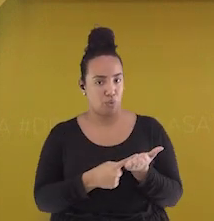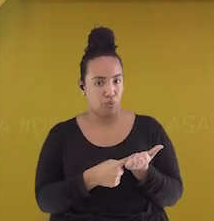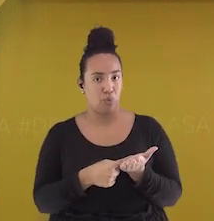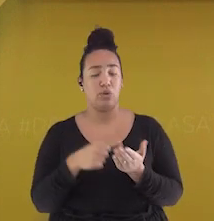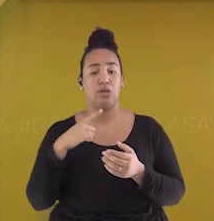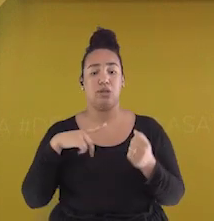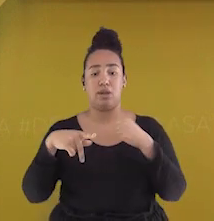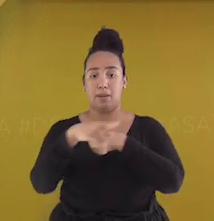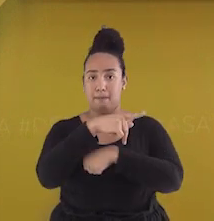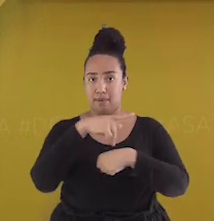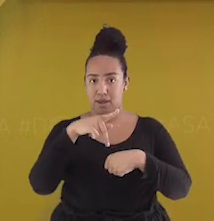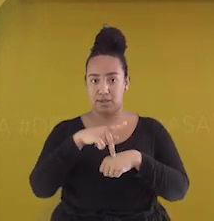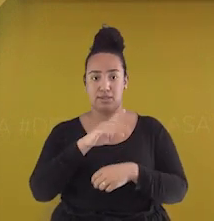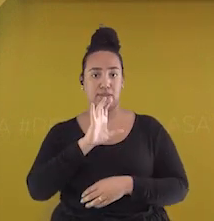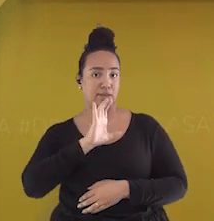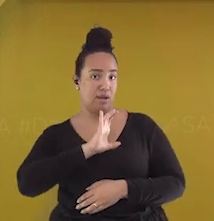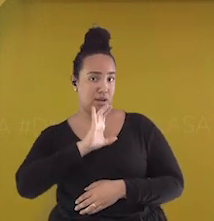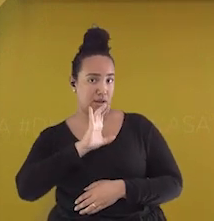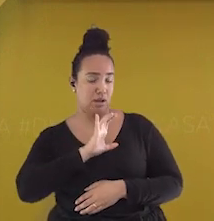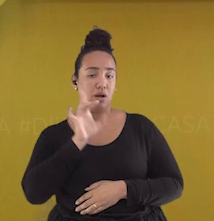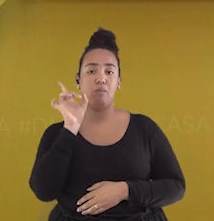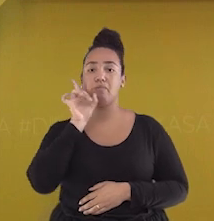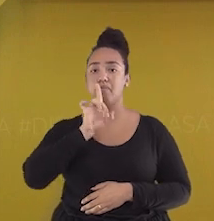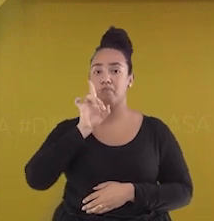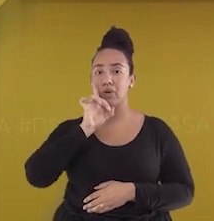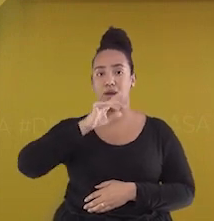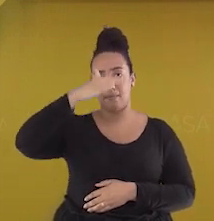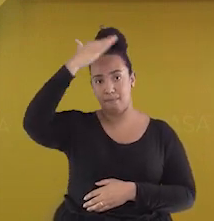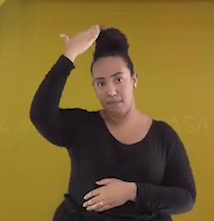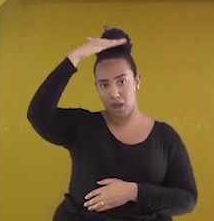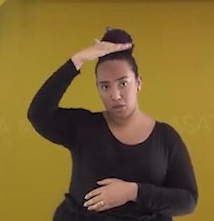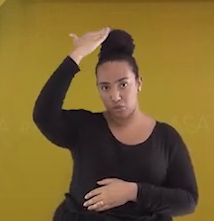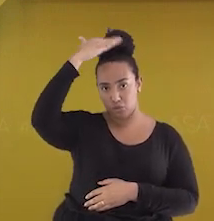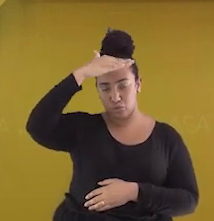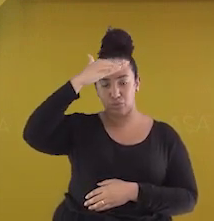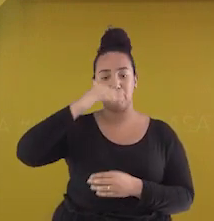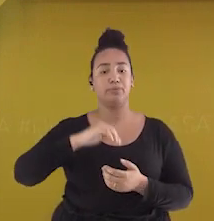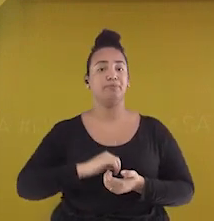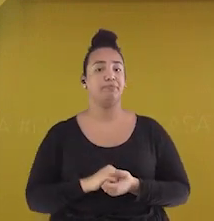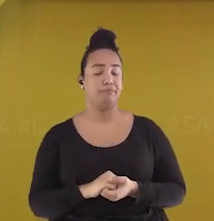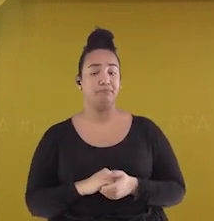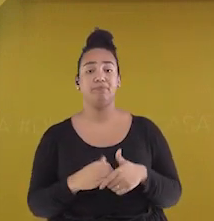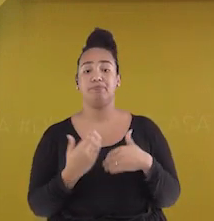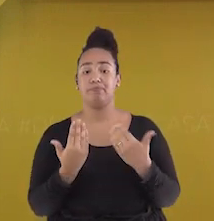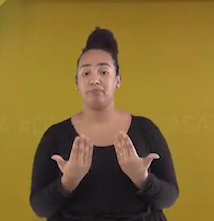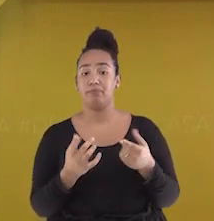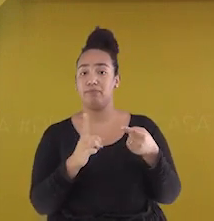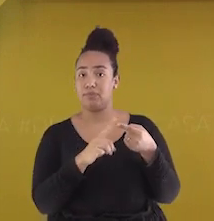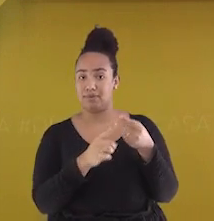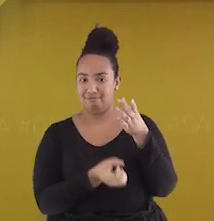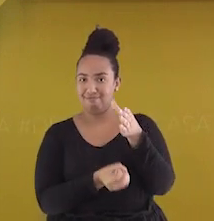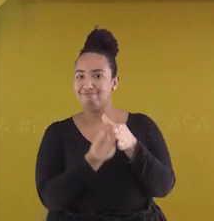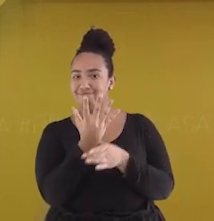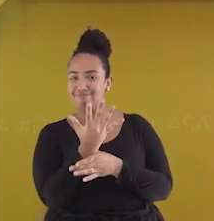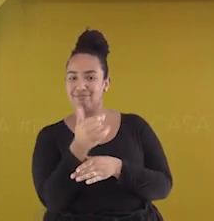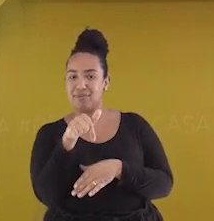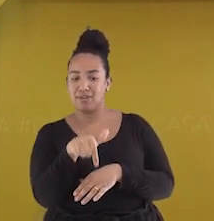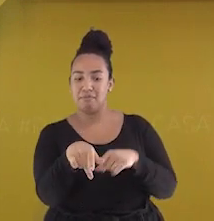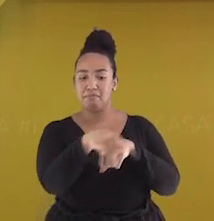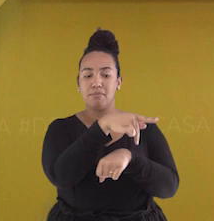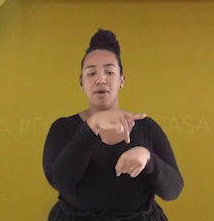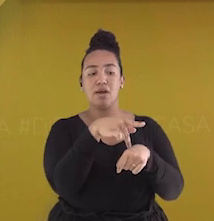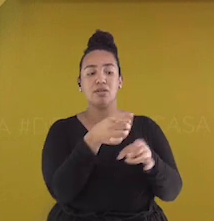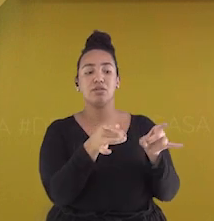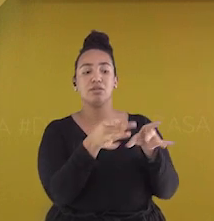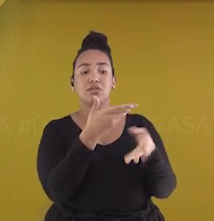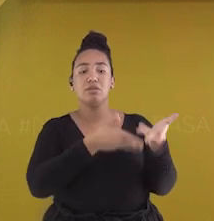é composto pelos países Canadá, Estados Unidos e México. Desde a sua criação, as trocas